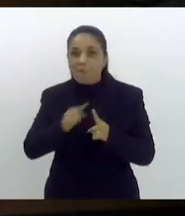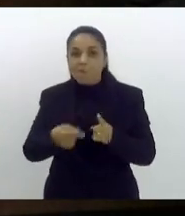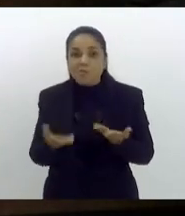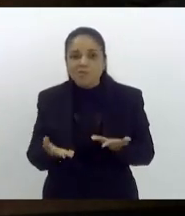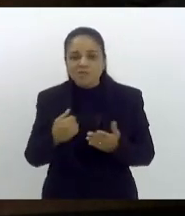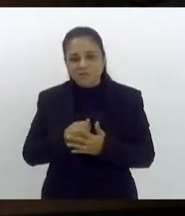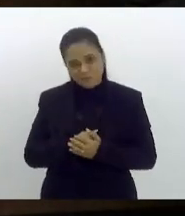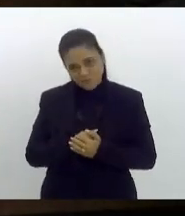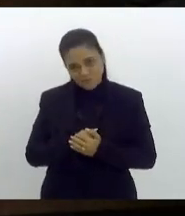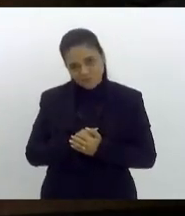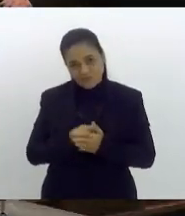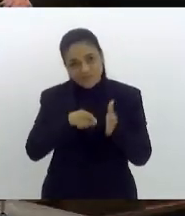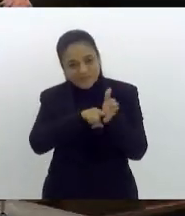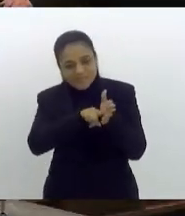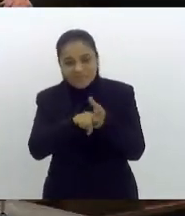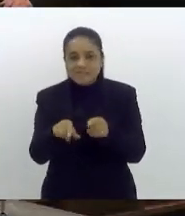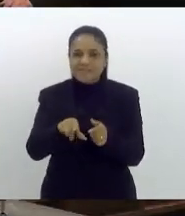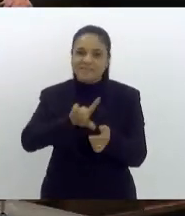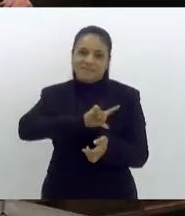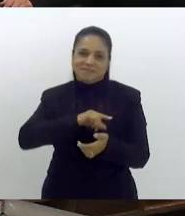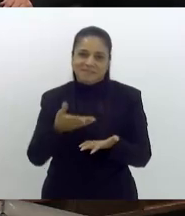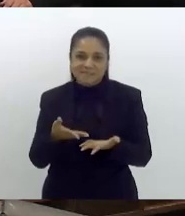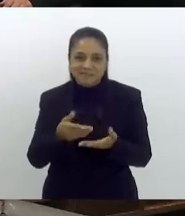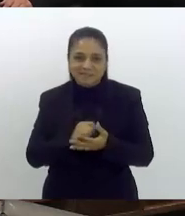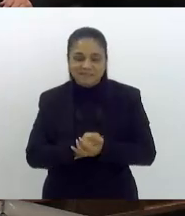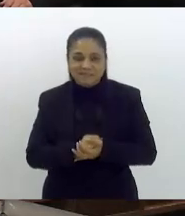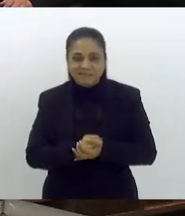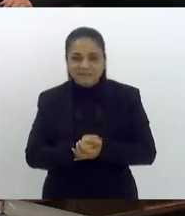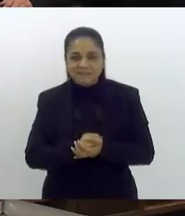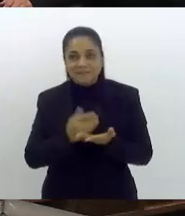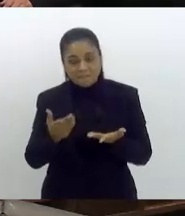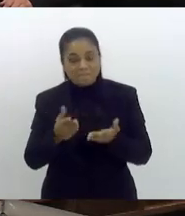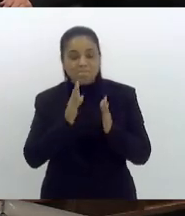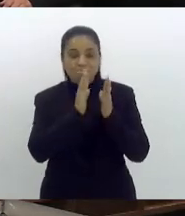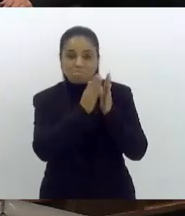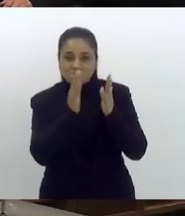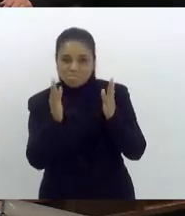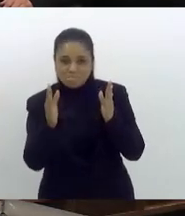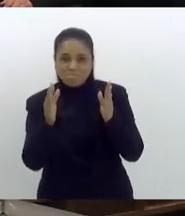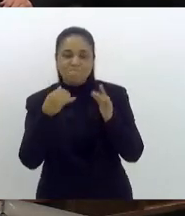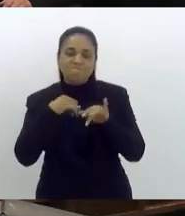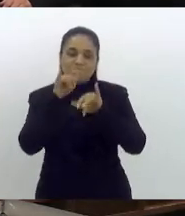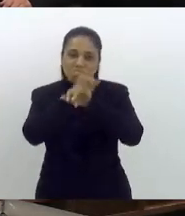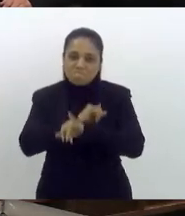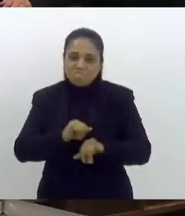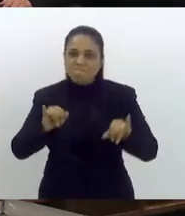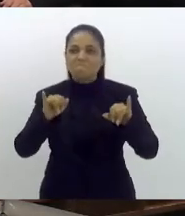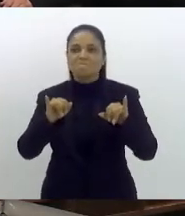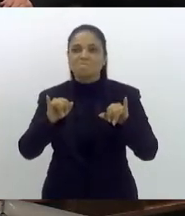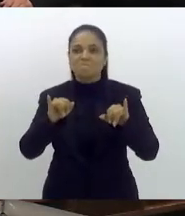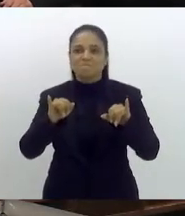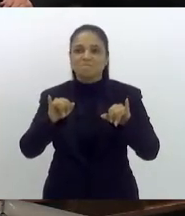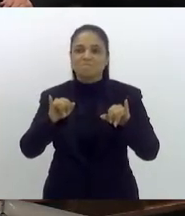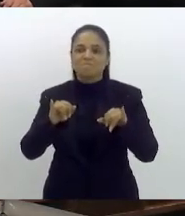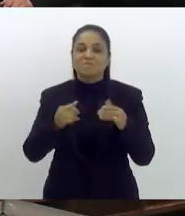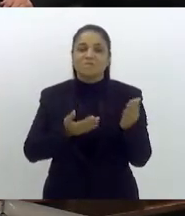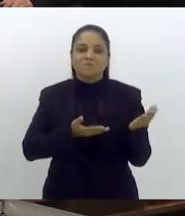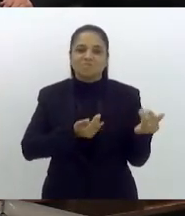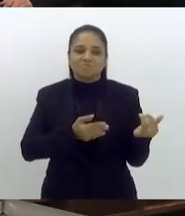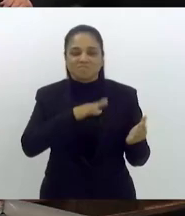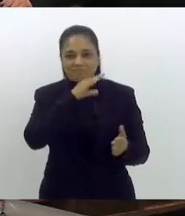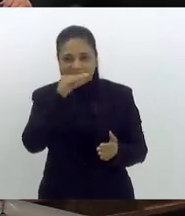liberdade apresenta muito brevemente eu queria que pedir um pela ordem para anunciar que estão aqui jovens